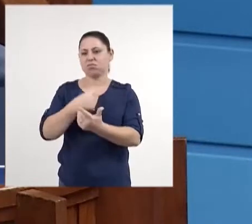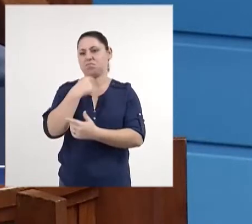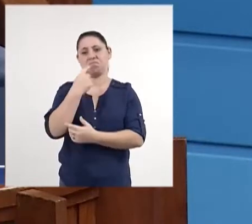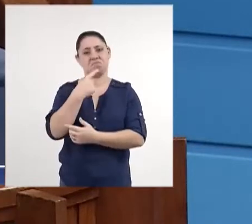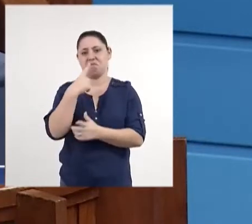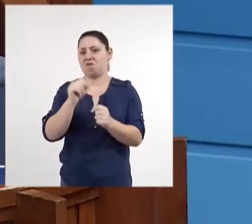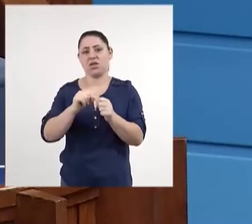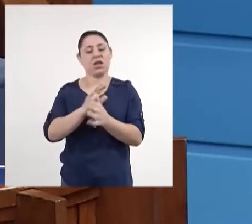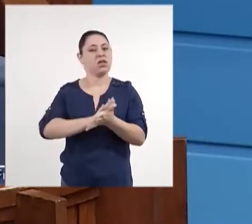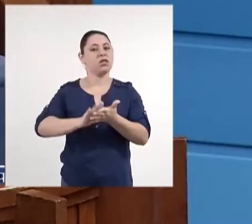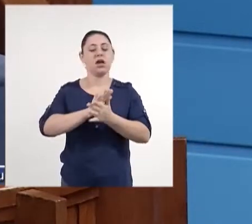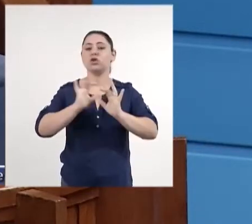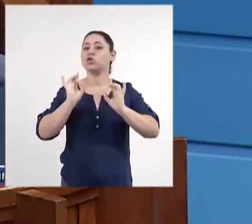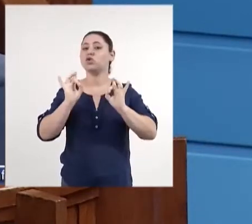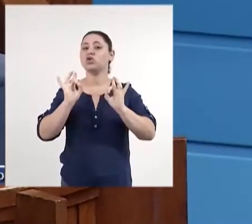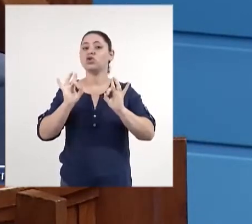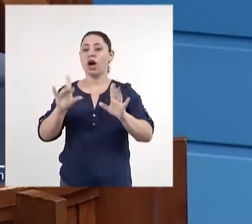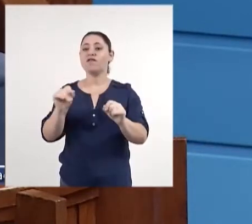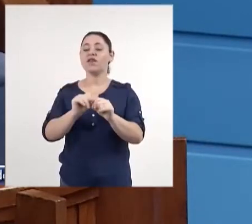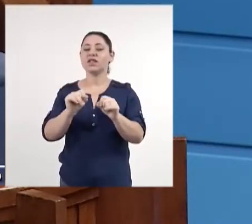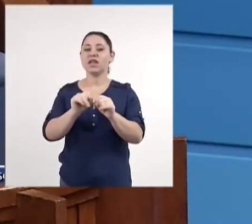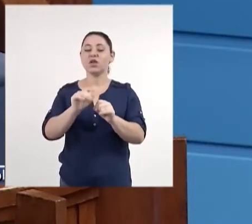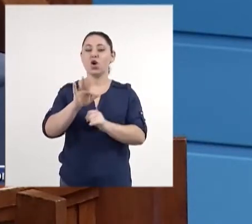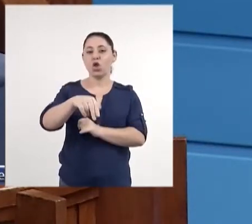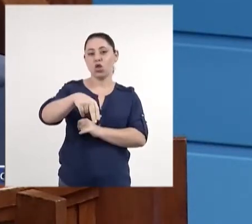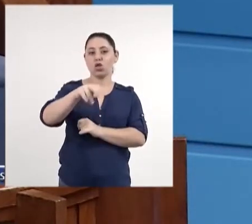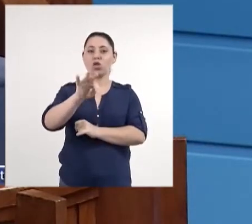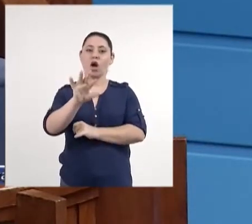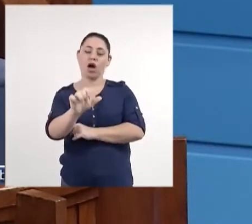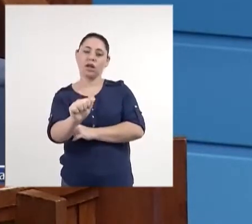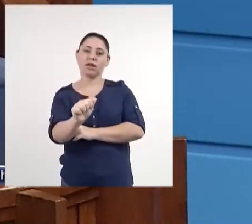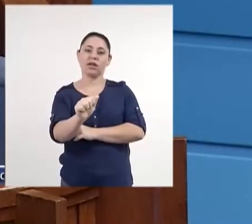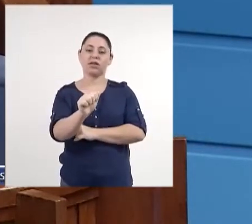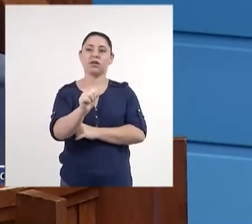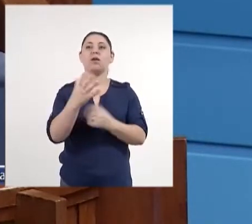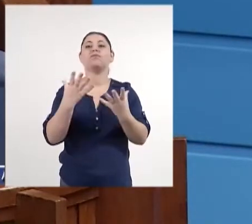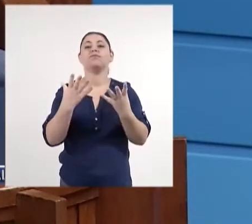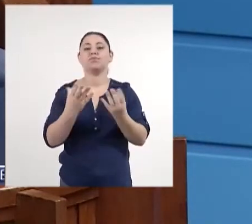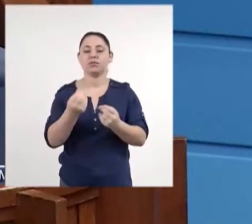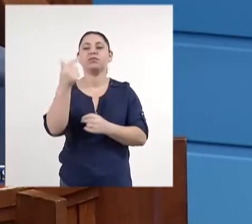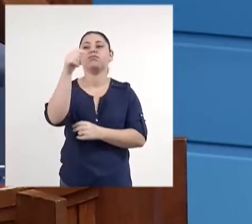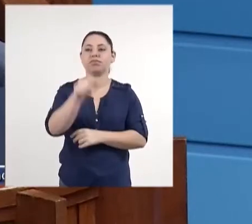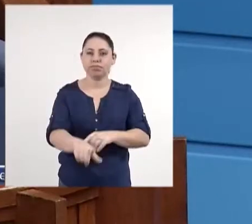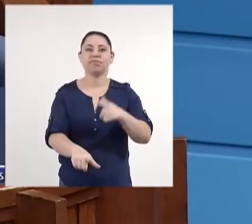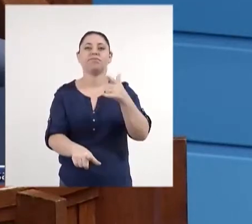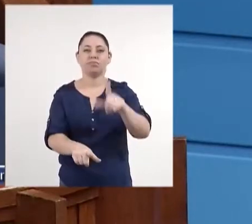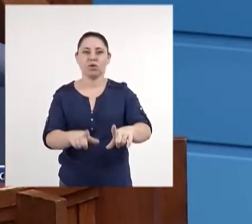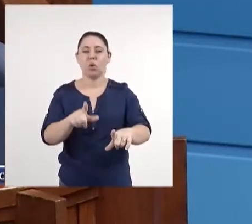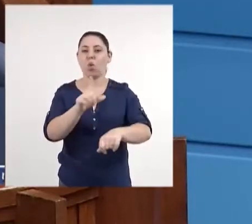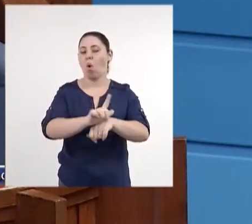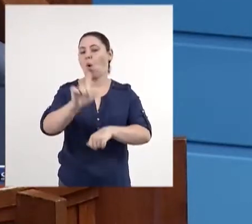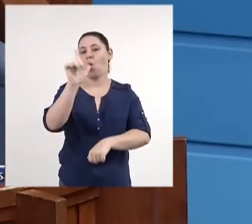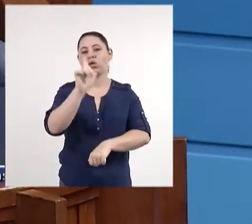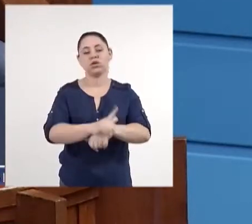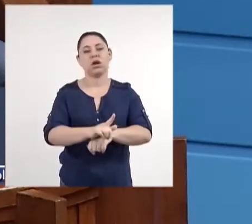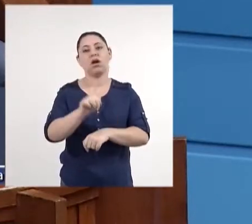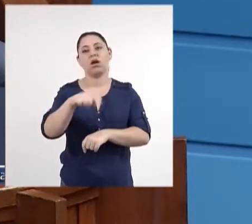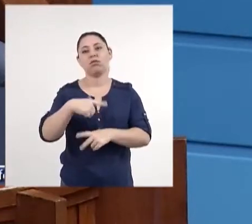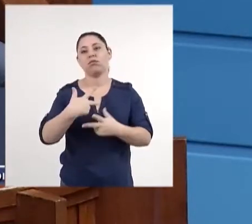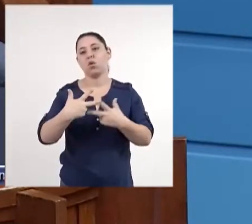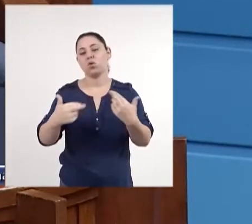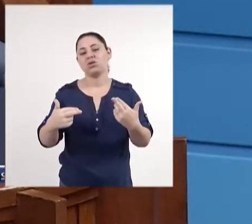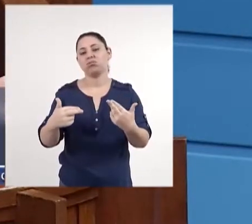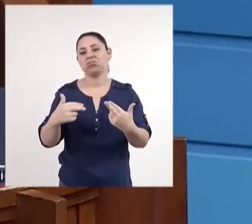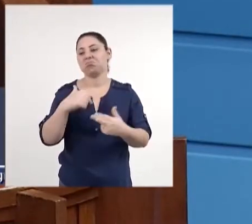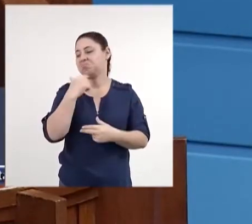a fazer nada. Você só está tirando a nota fiscal, que por muitas vezes, em vários estabelecimentos, era uma coisa que ninguém